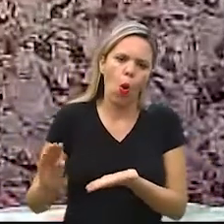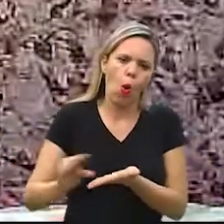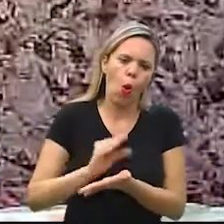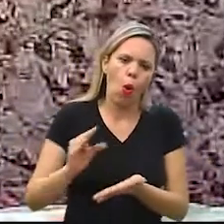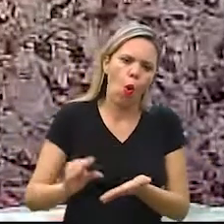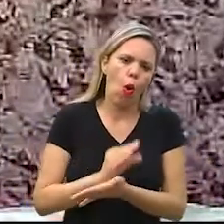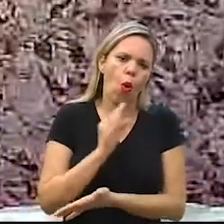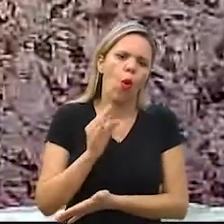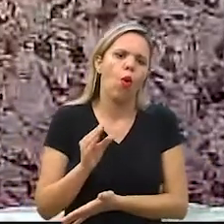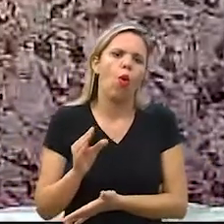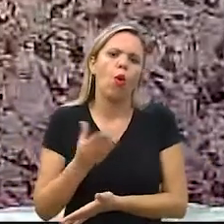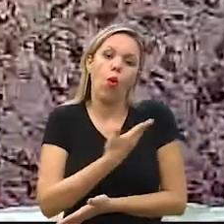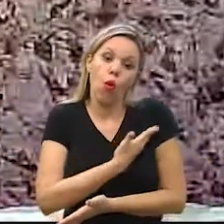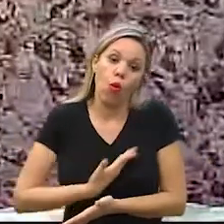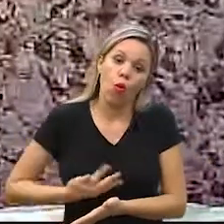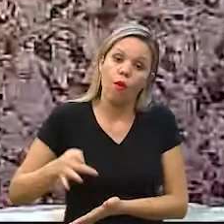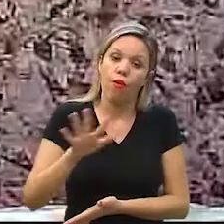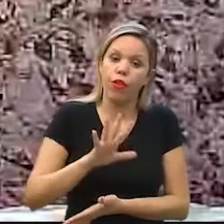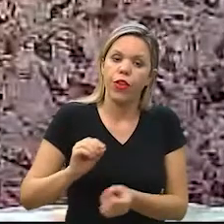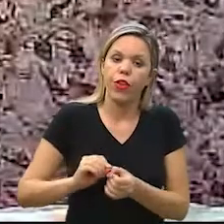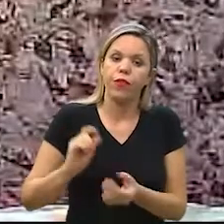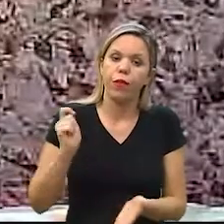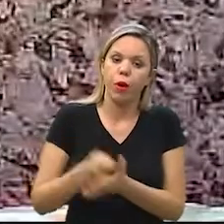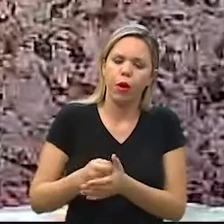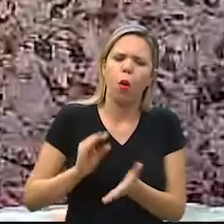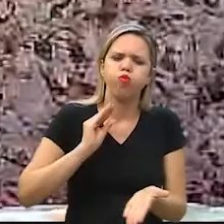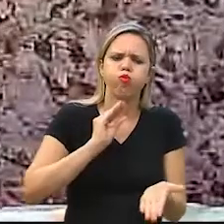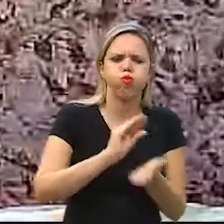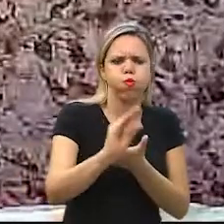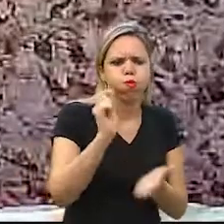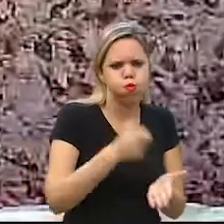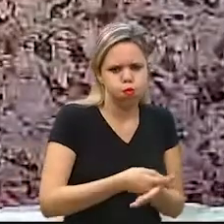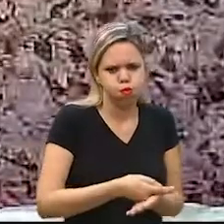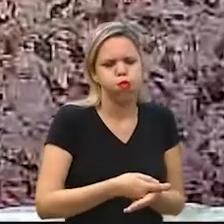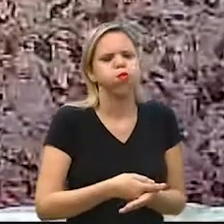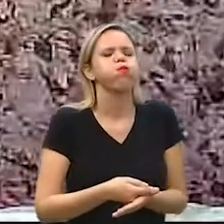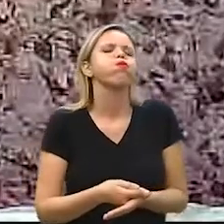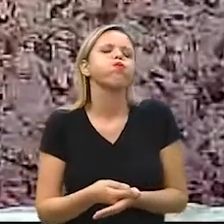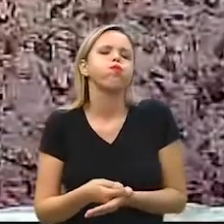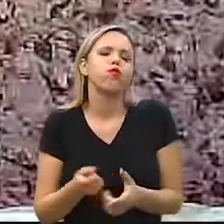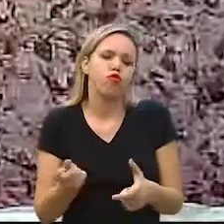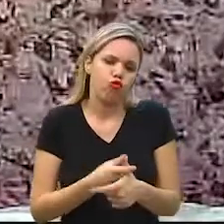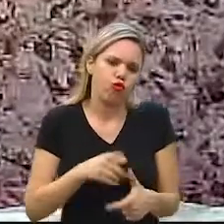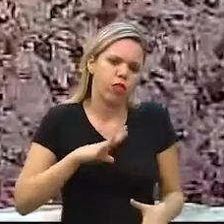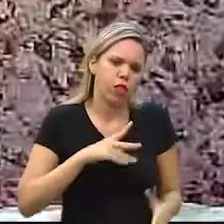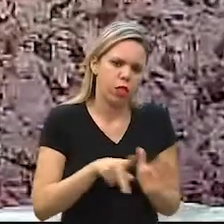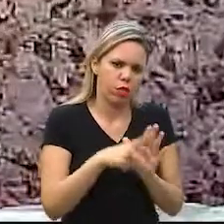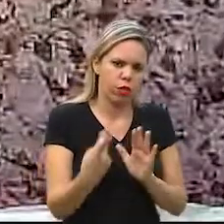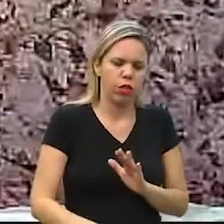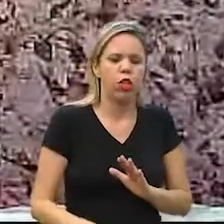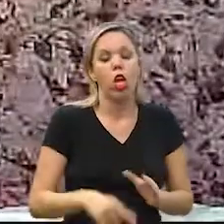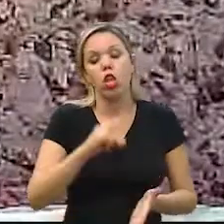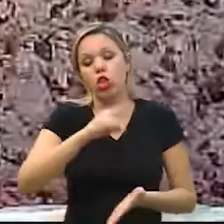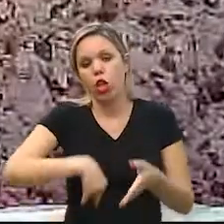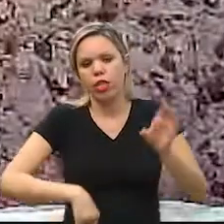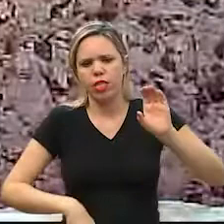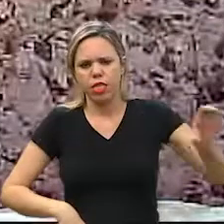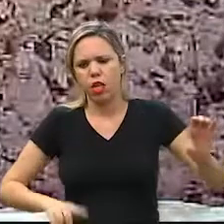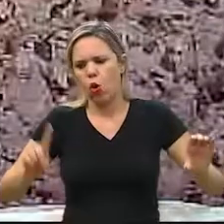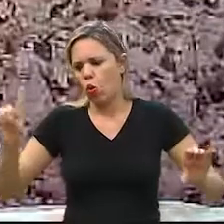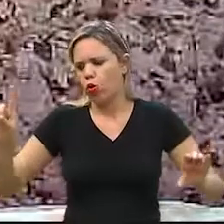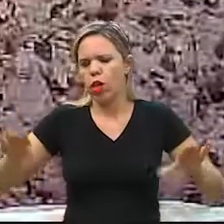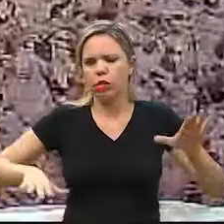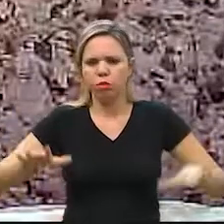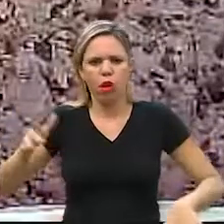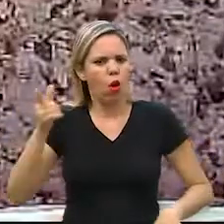com aval da União para poder fazer grandes investimentos. Se o município tem nota C ou nota D, ele não